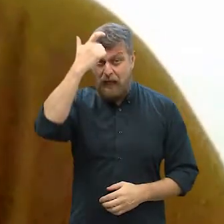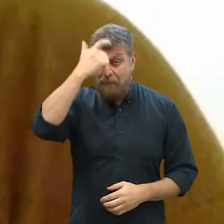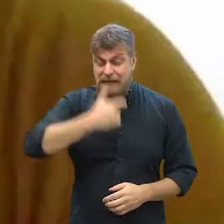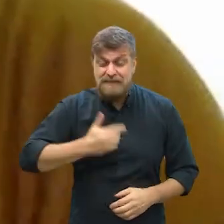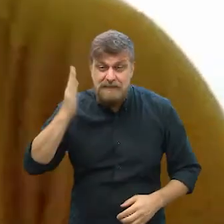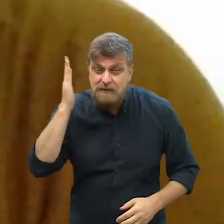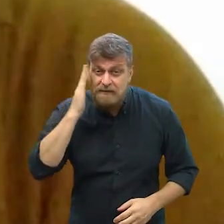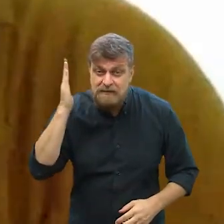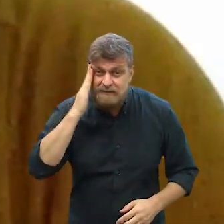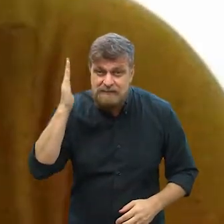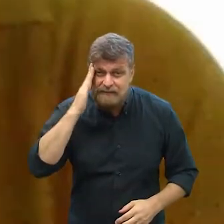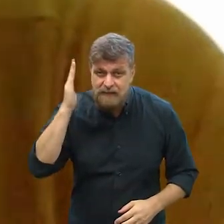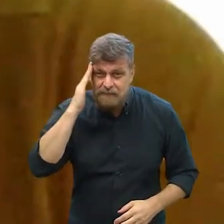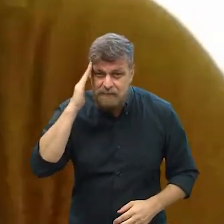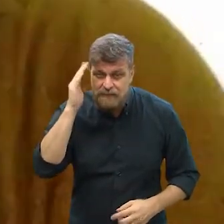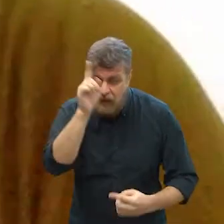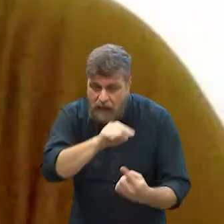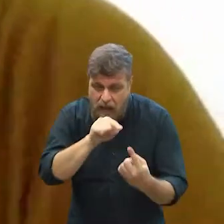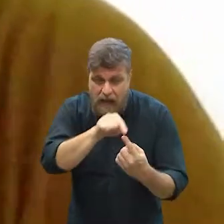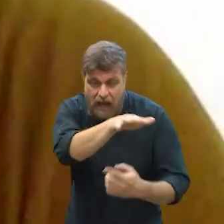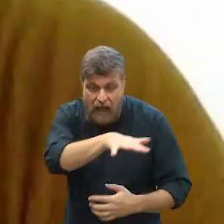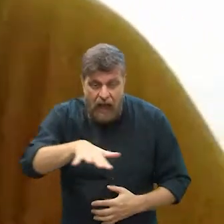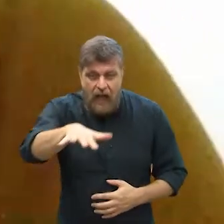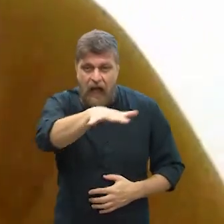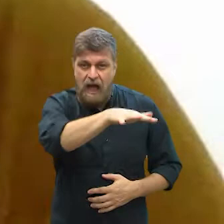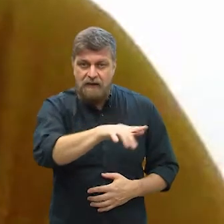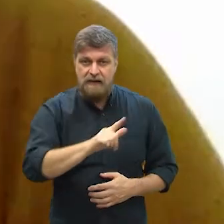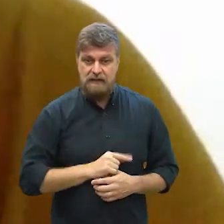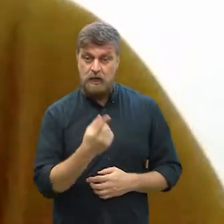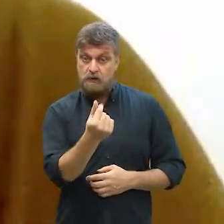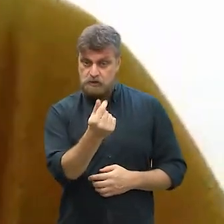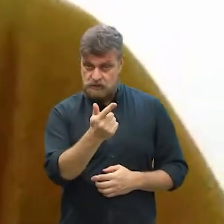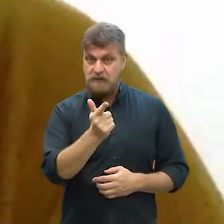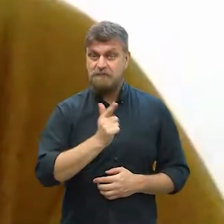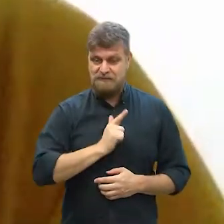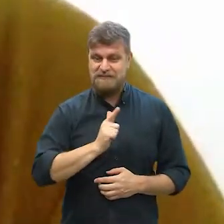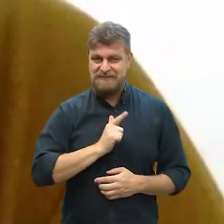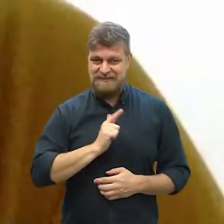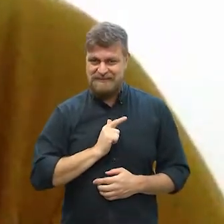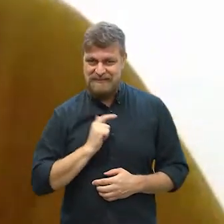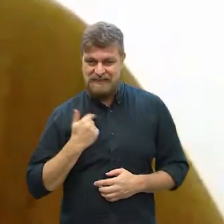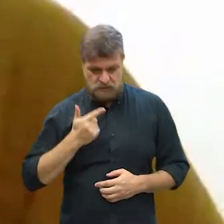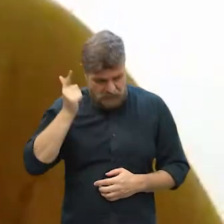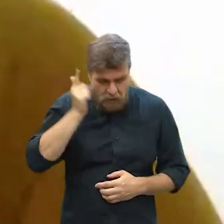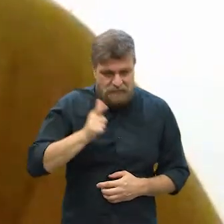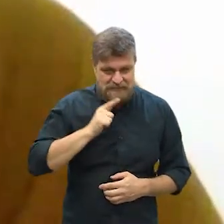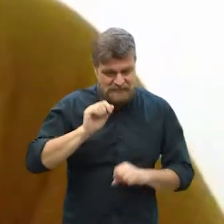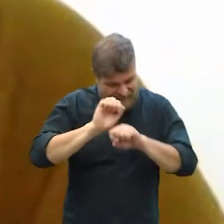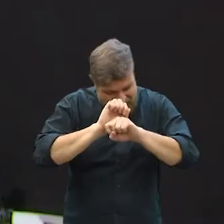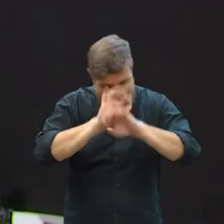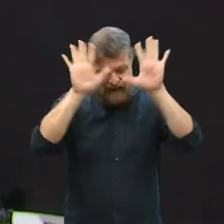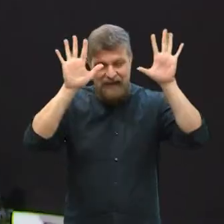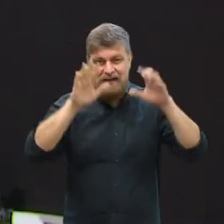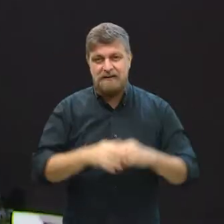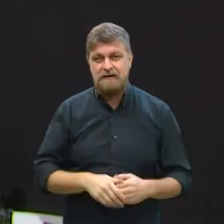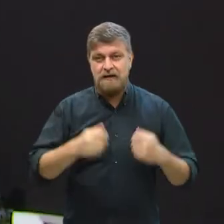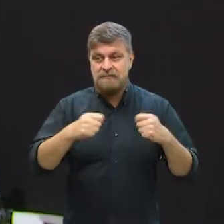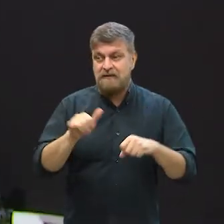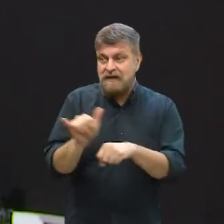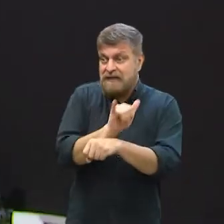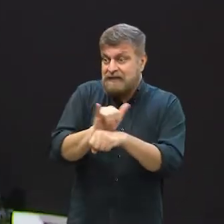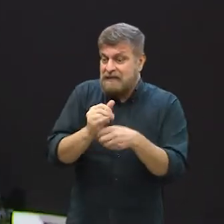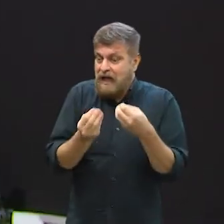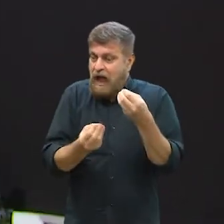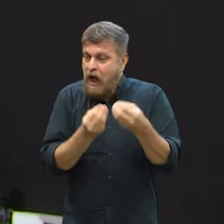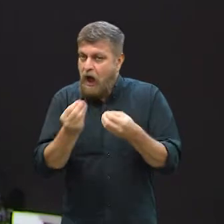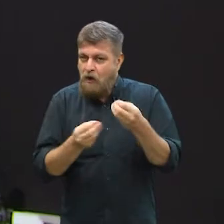muito claro a dor que tinha no mercado. Então, eu sabia que existisse dinheiro nesse mercado que a gente estava. Isso, para mim, estava claro, né? Eu só precisava encontrar um